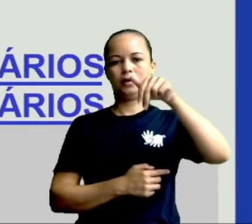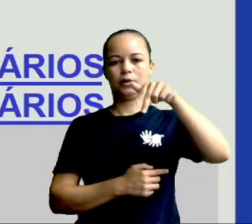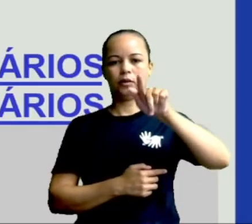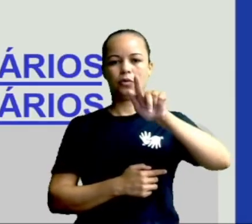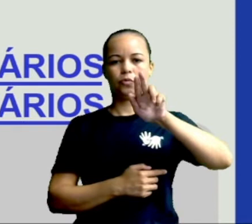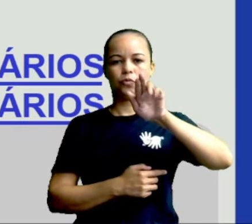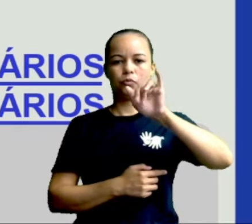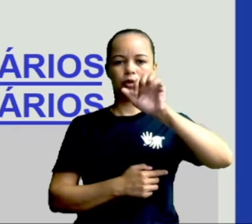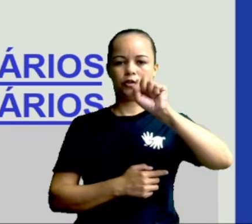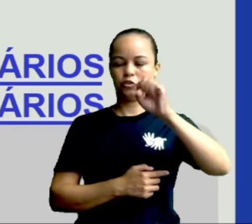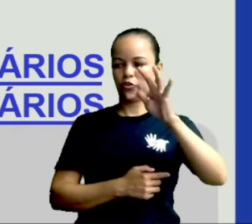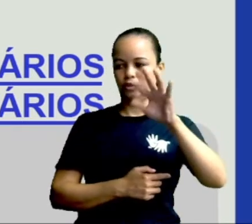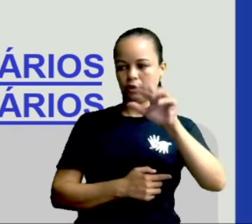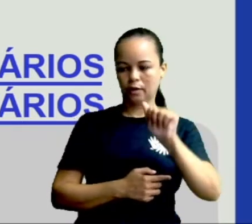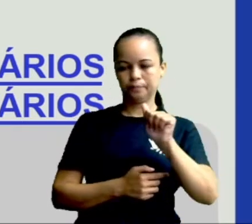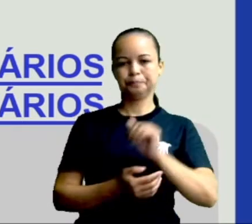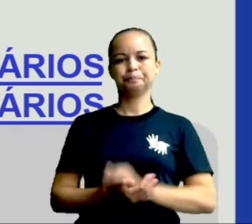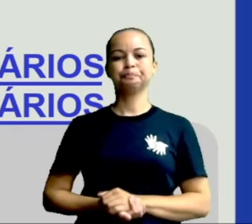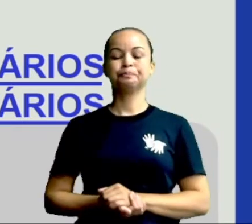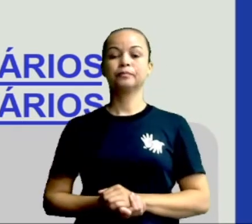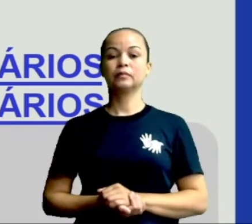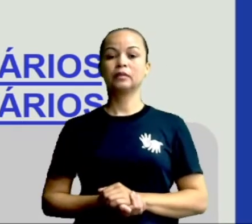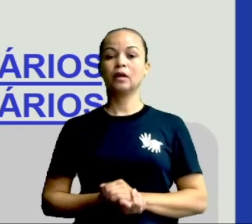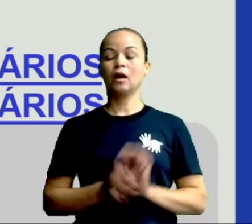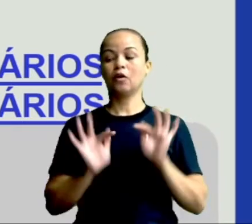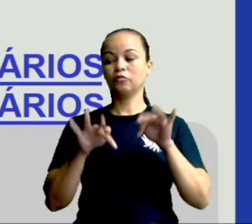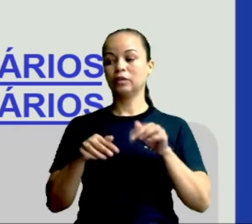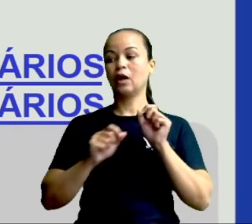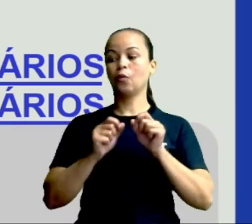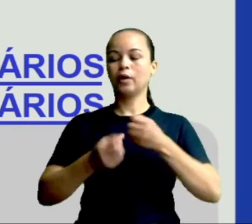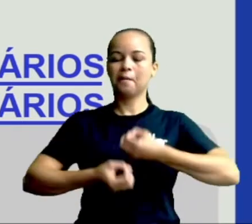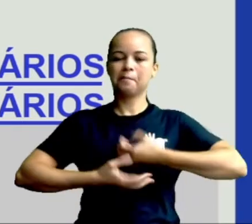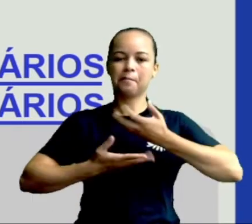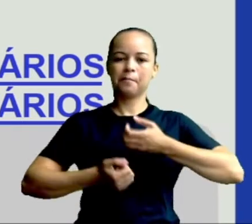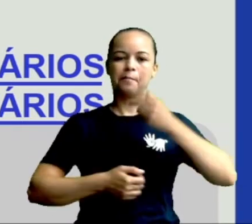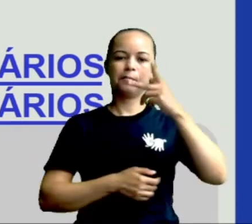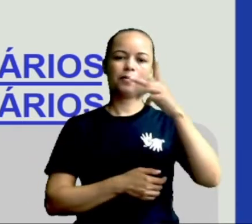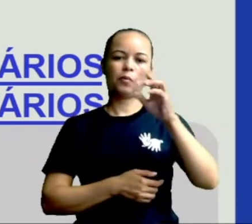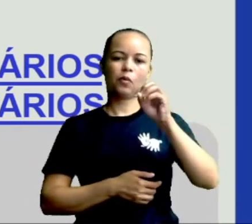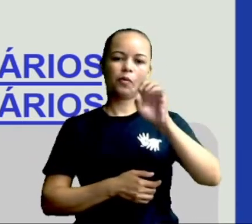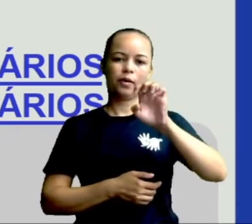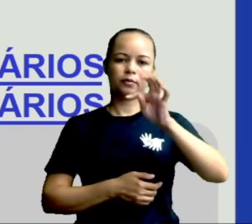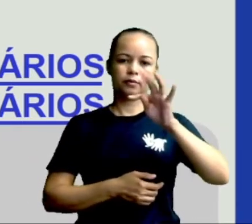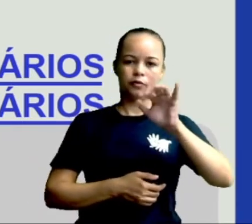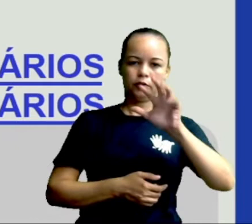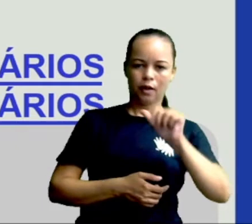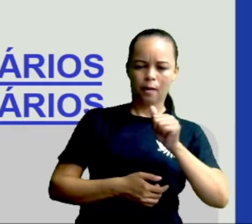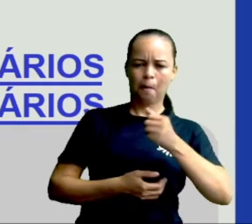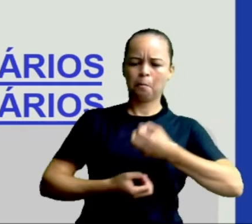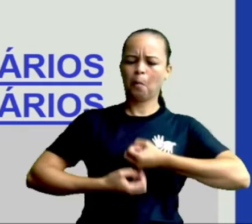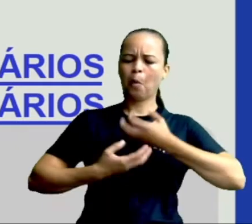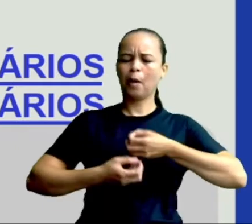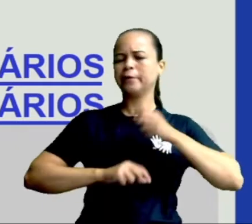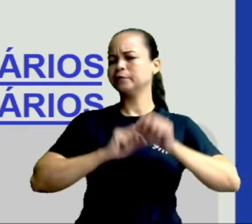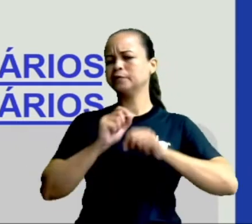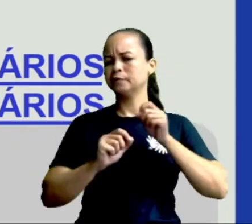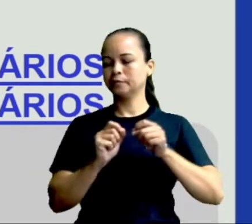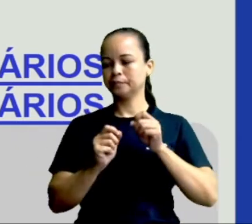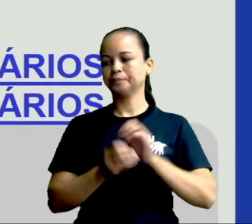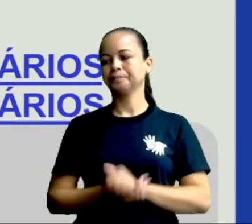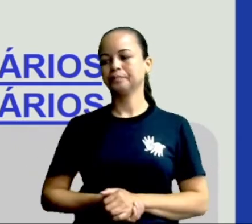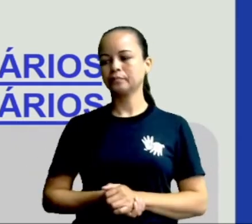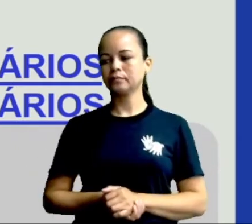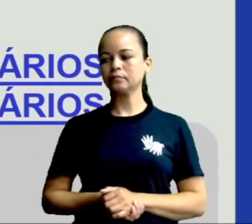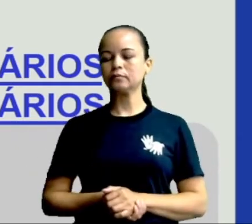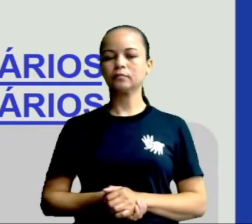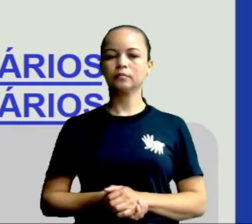E a última função da linguagem, a função poética. O que é a função poética? A